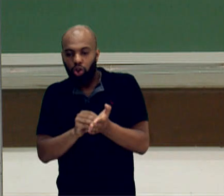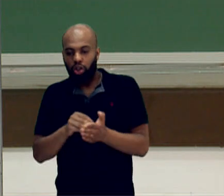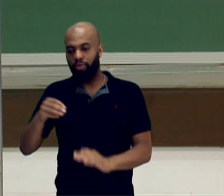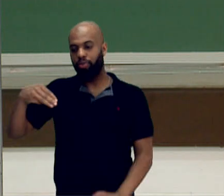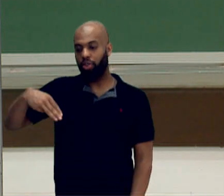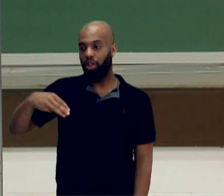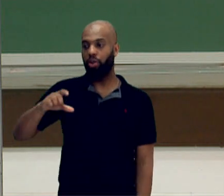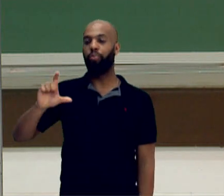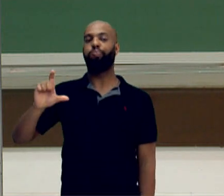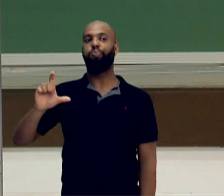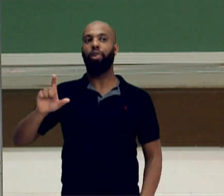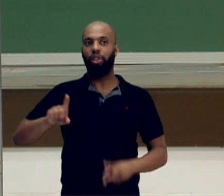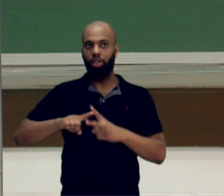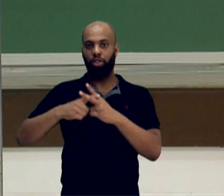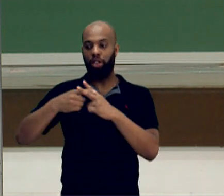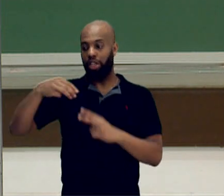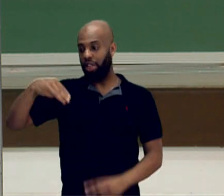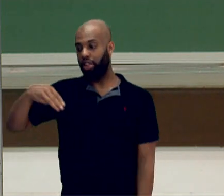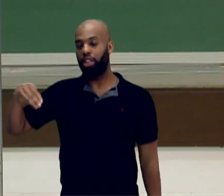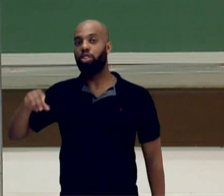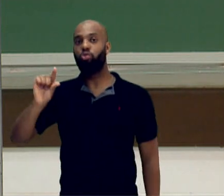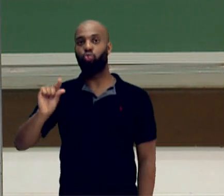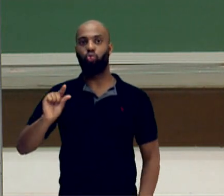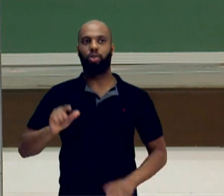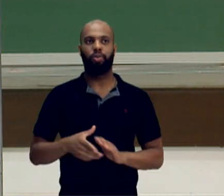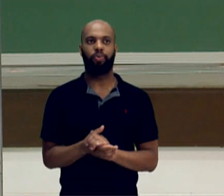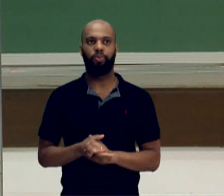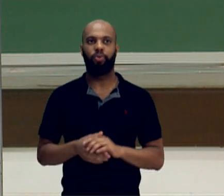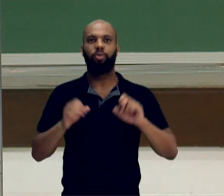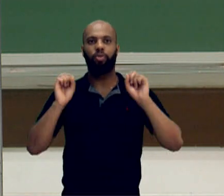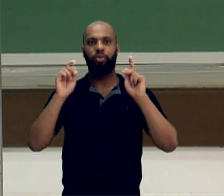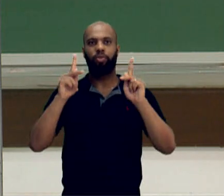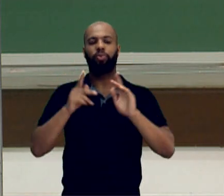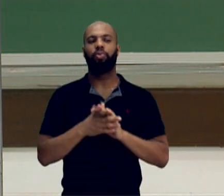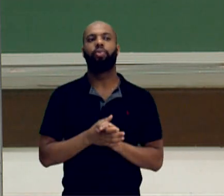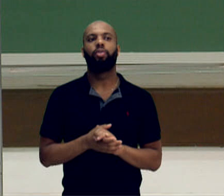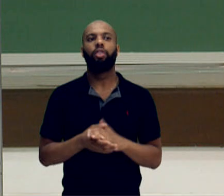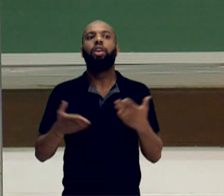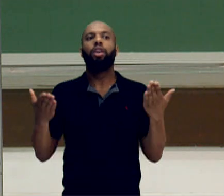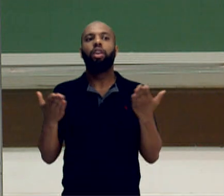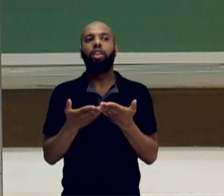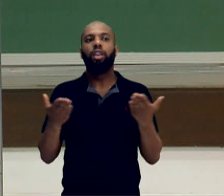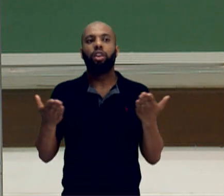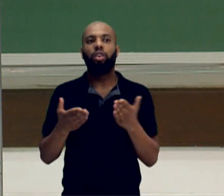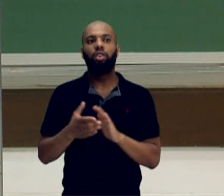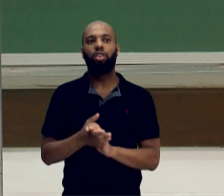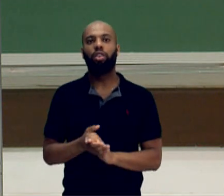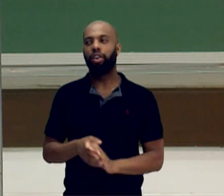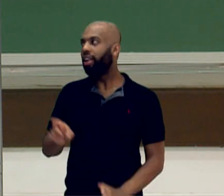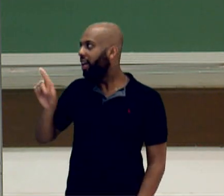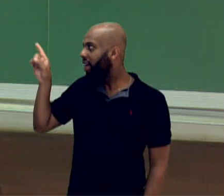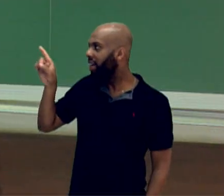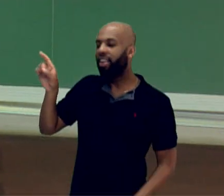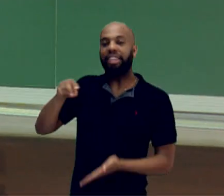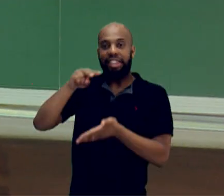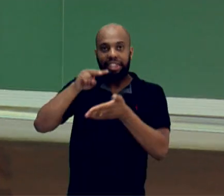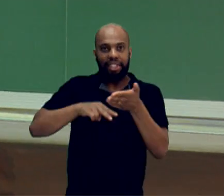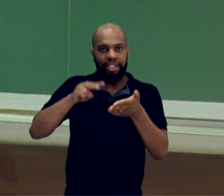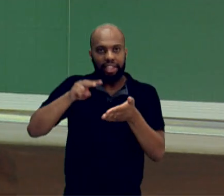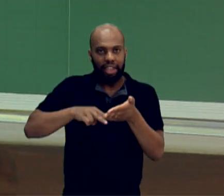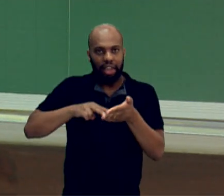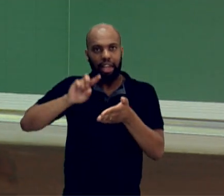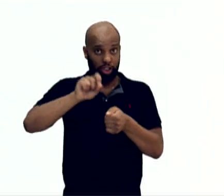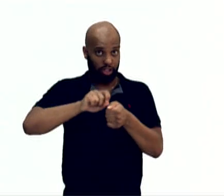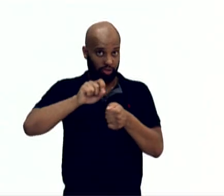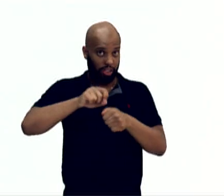maiúsculo, corrijam aí. M, tudo minúsculo. Muito bem. E esse aqui? Leiam com atenção e um tempo para